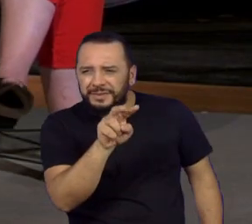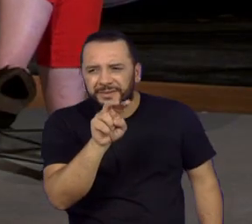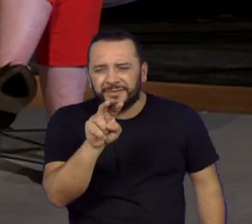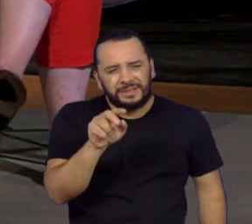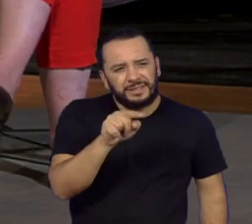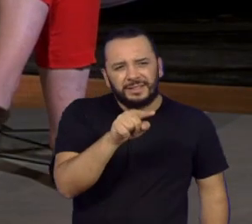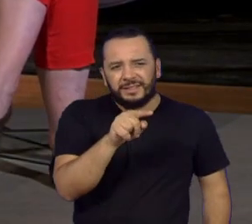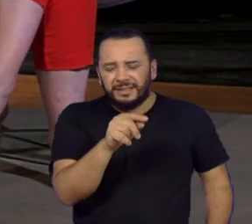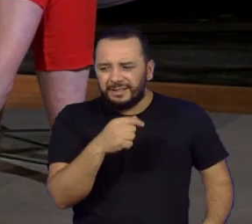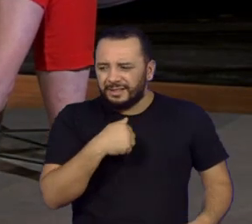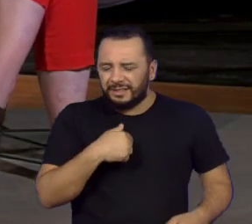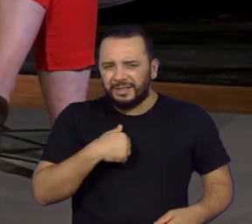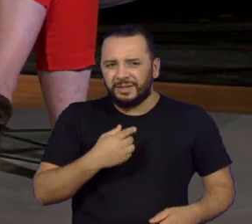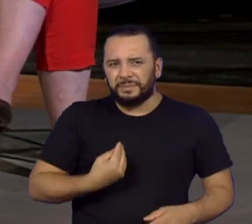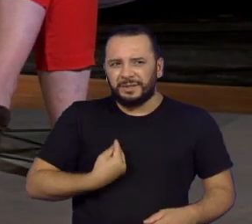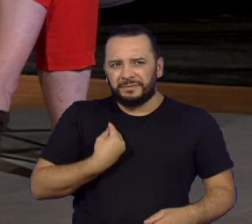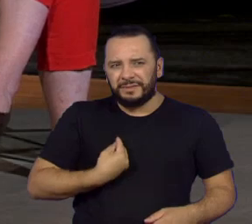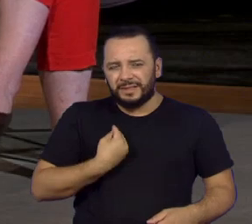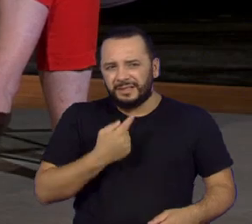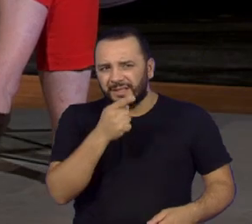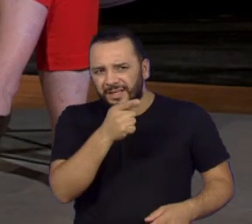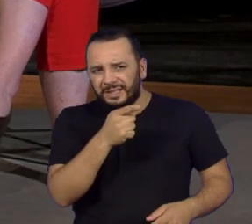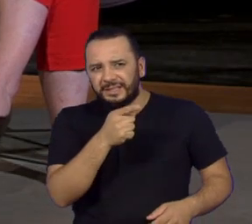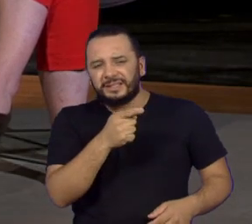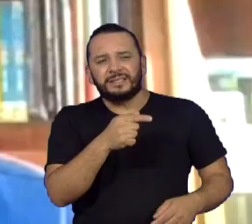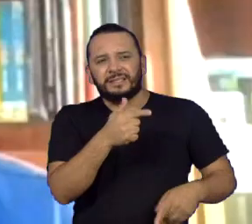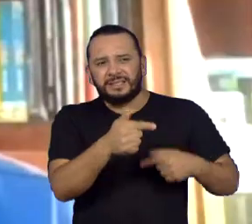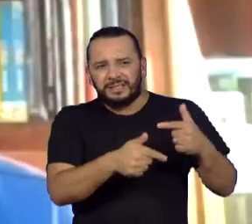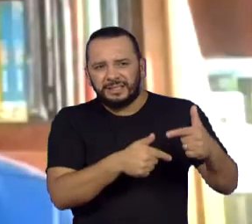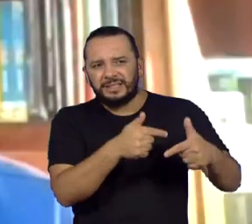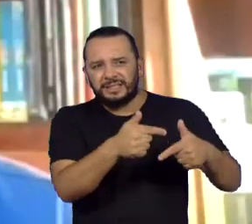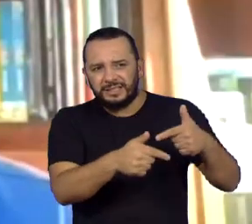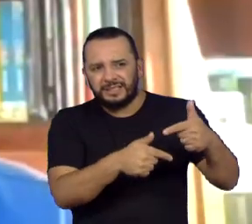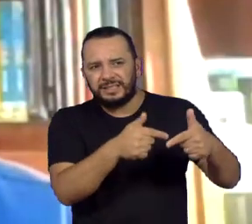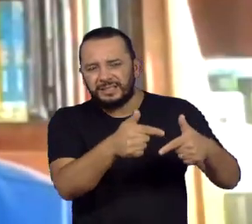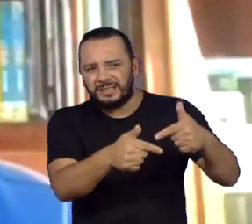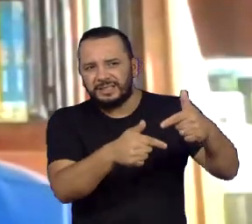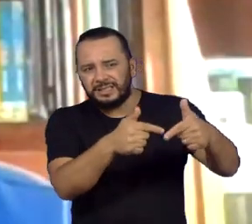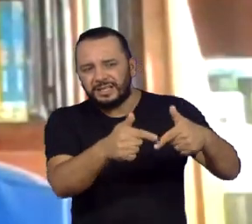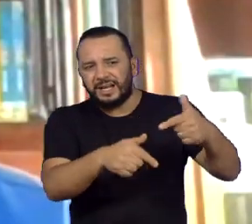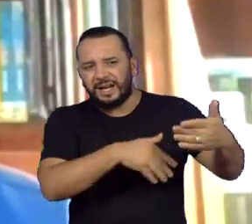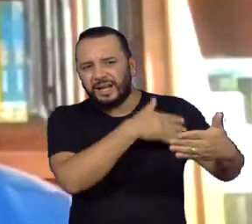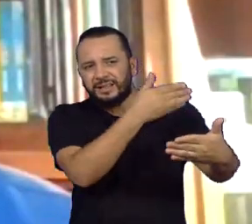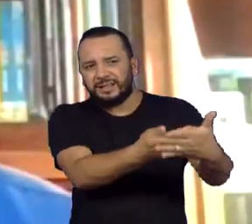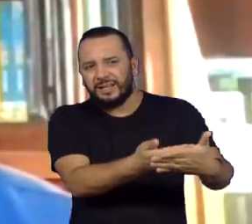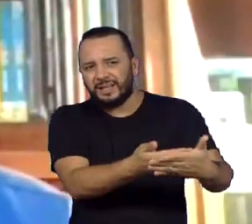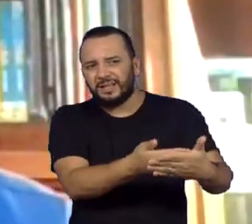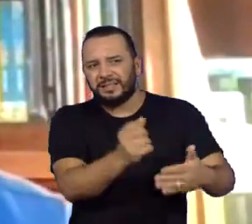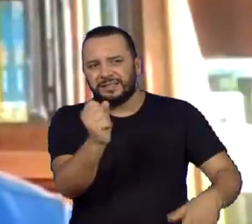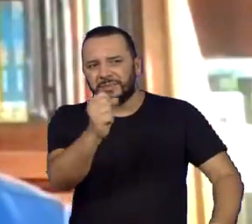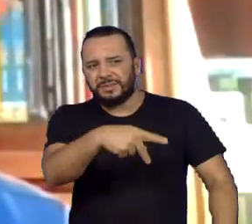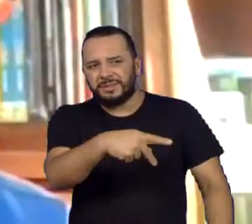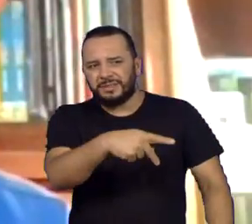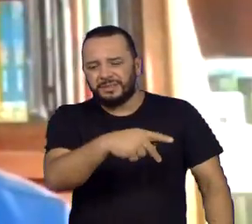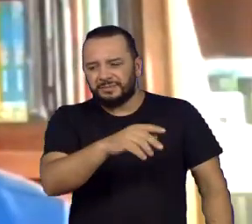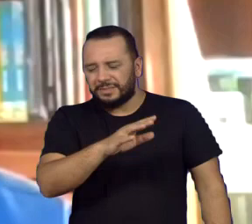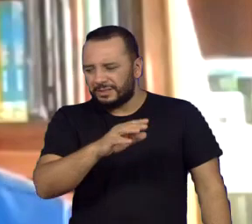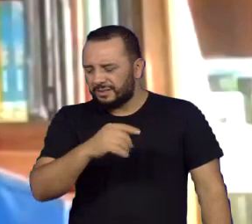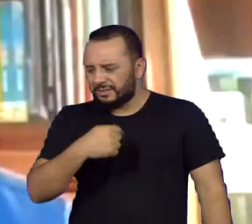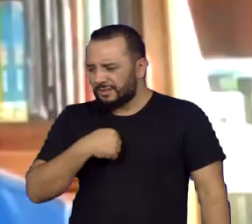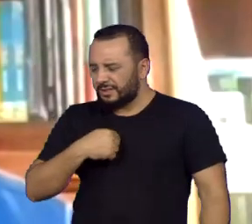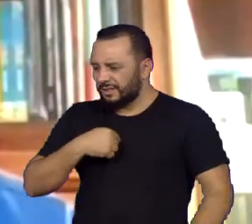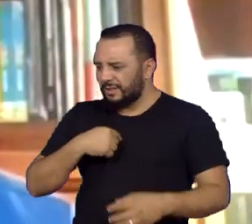né, até se aposentarem, ou eu poderia escolher o caminho da luta pela liberdade